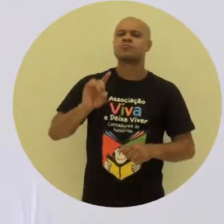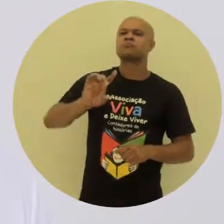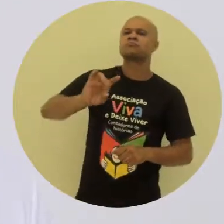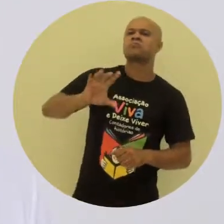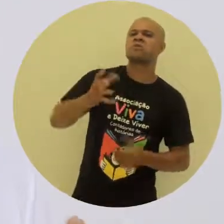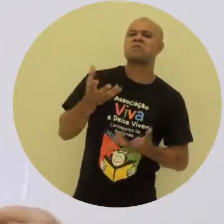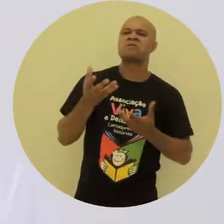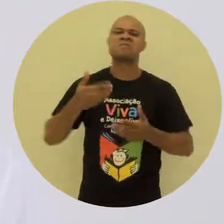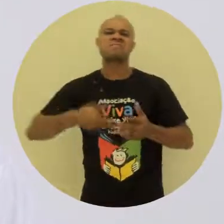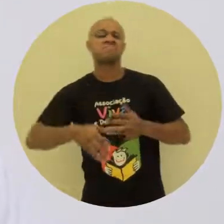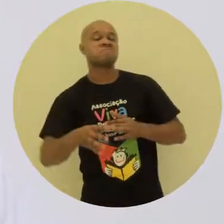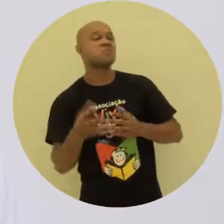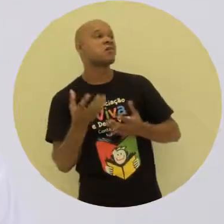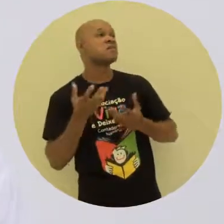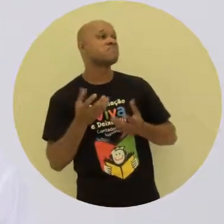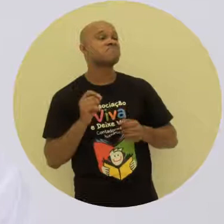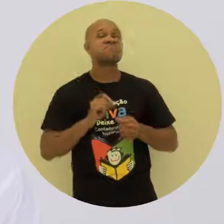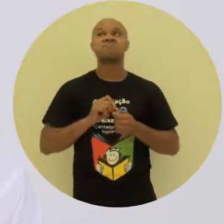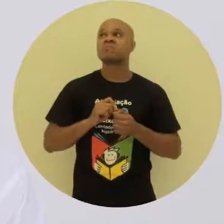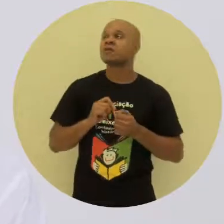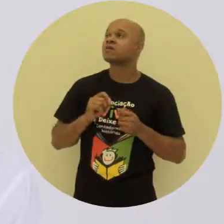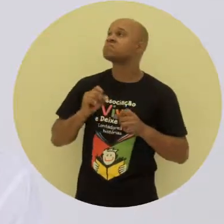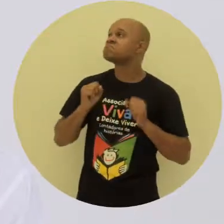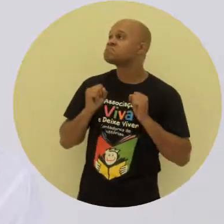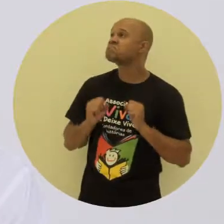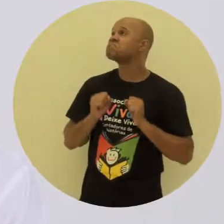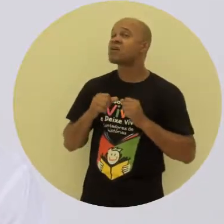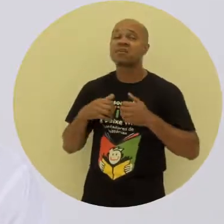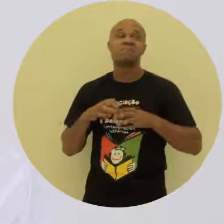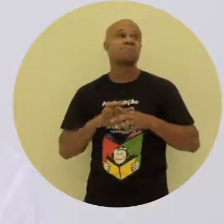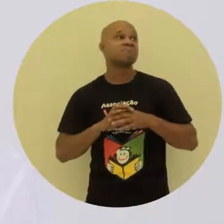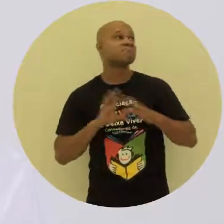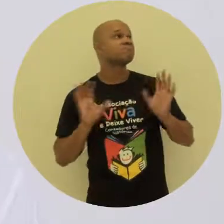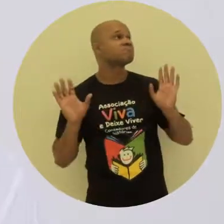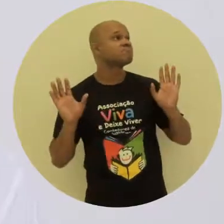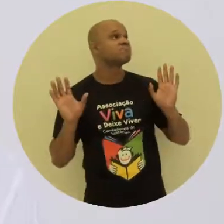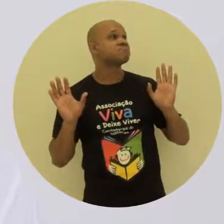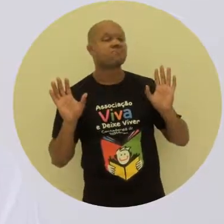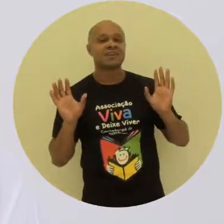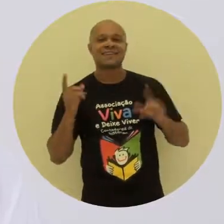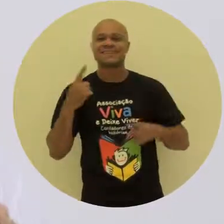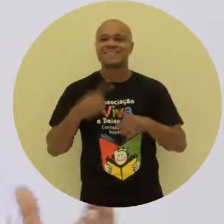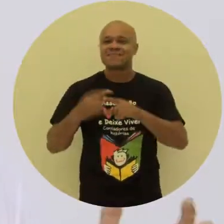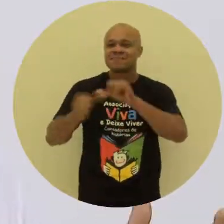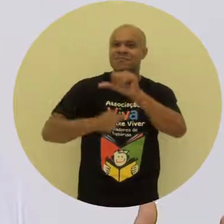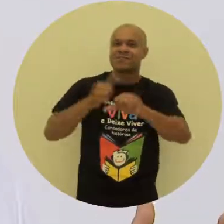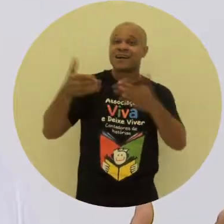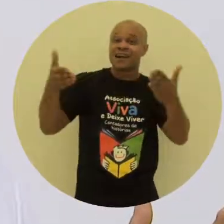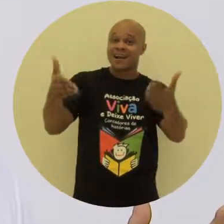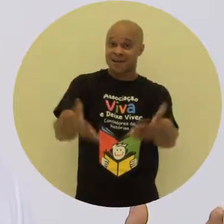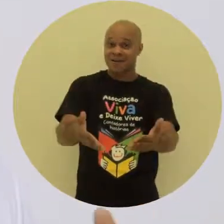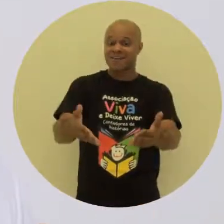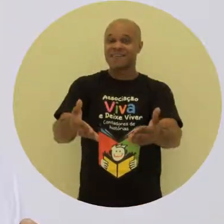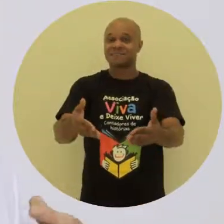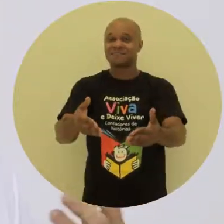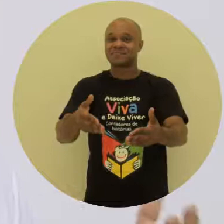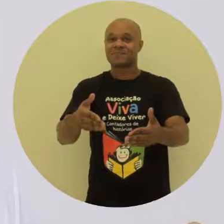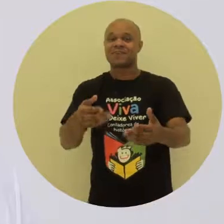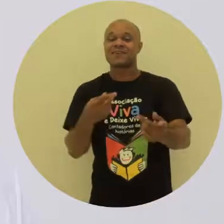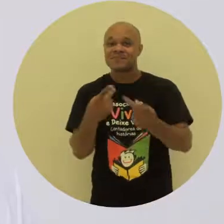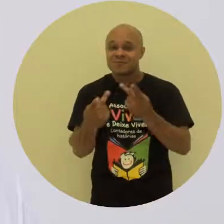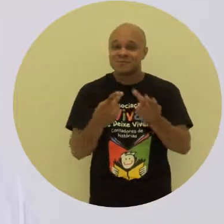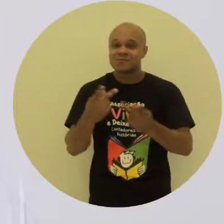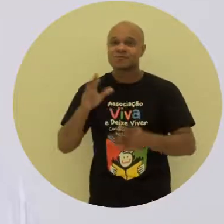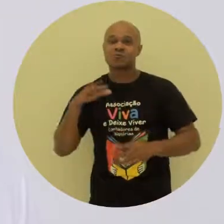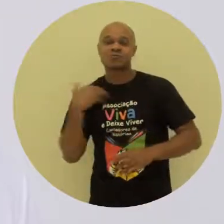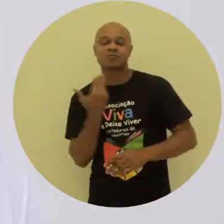trabalho voluntário. Vou quando quero, faço quando posso. Nós estamos invertendo isso porque nesses últimos anos, os voluntários